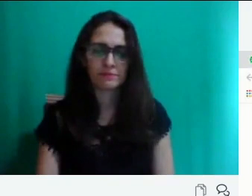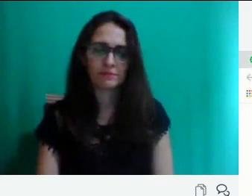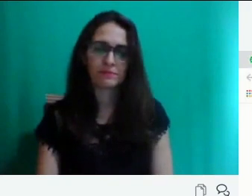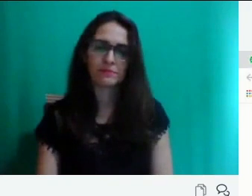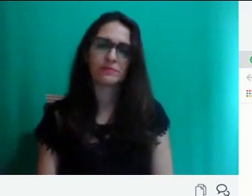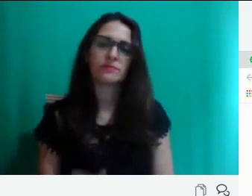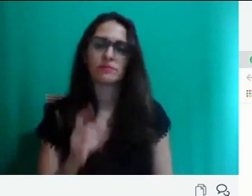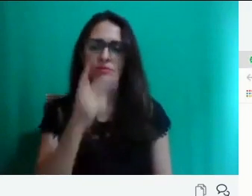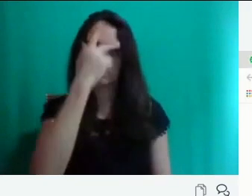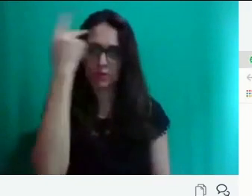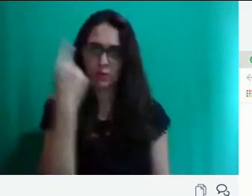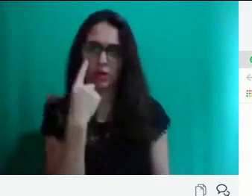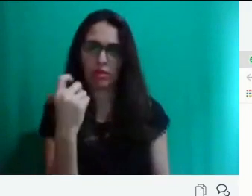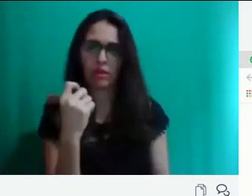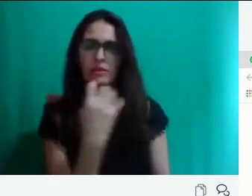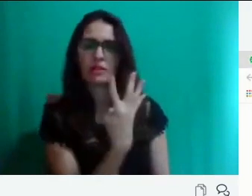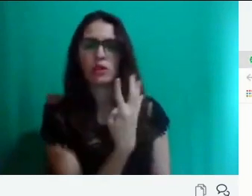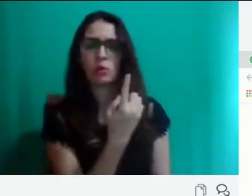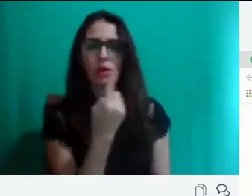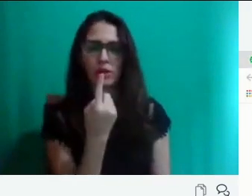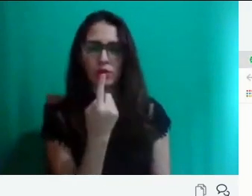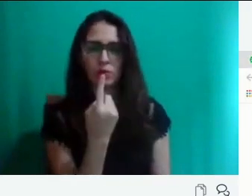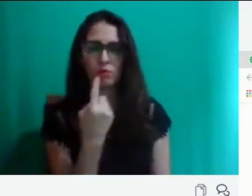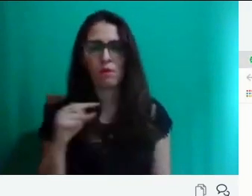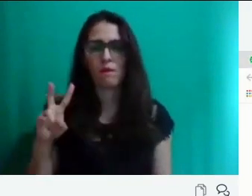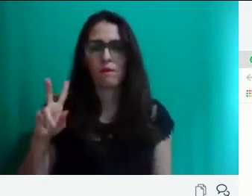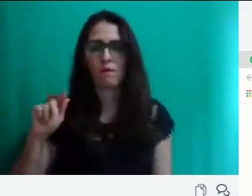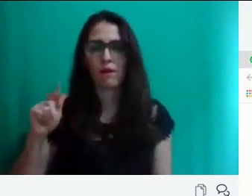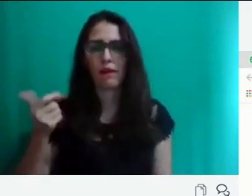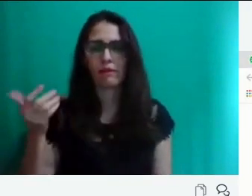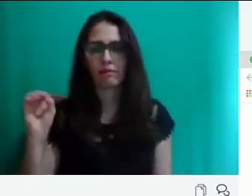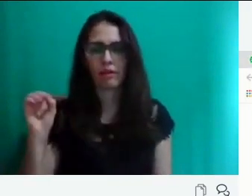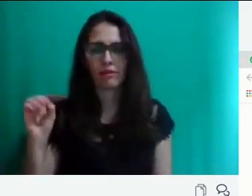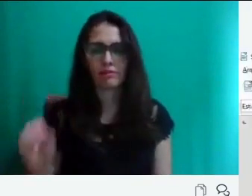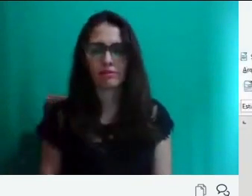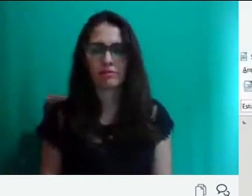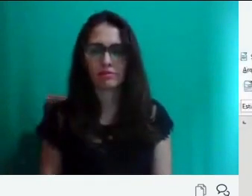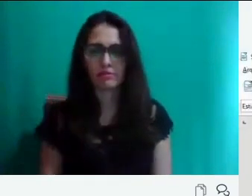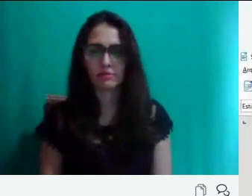Número de inscritos 41, número de vagas 10.